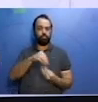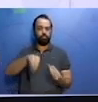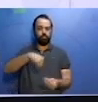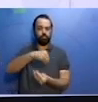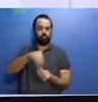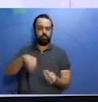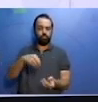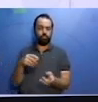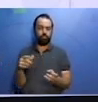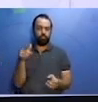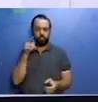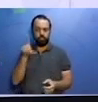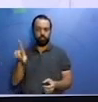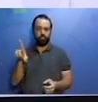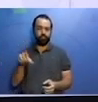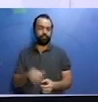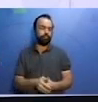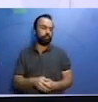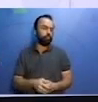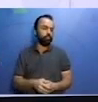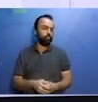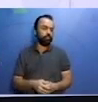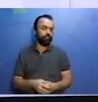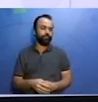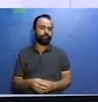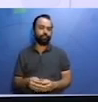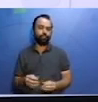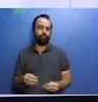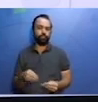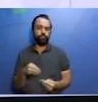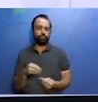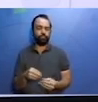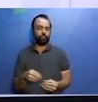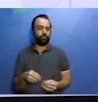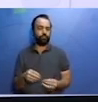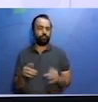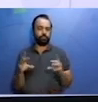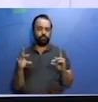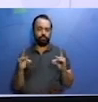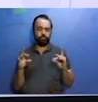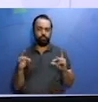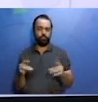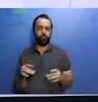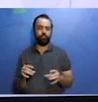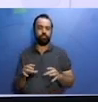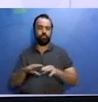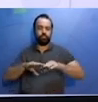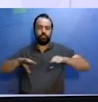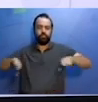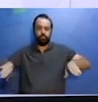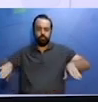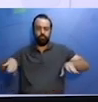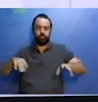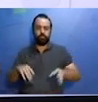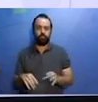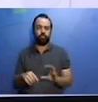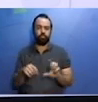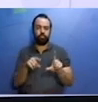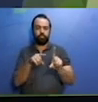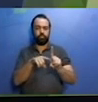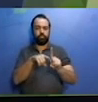que se misturam. E nesse processo os líquidos eles são separados pela sua temperatura de